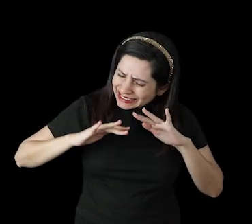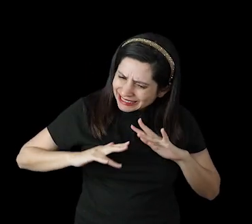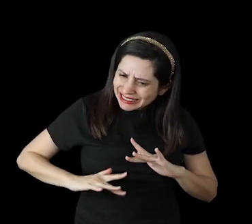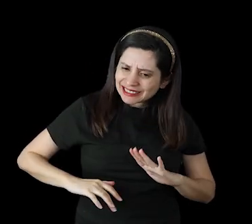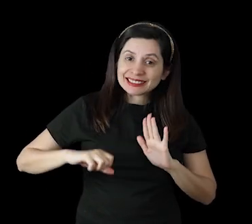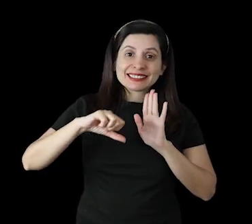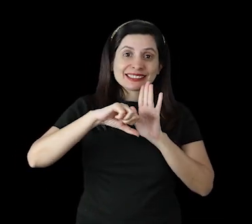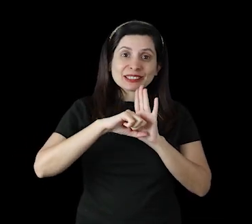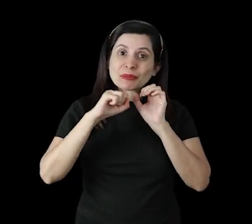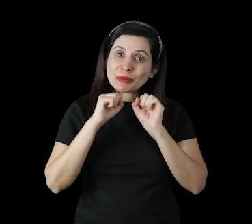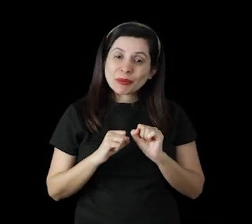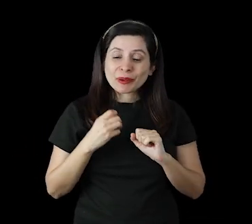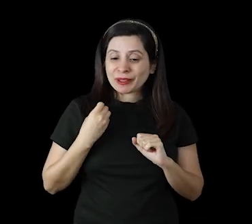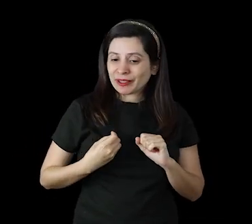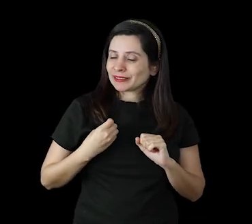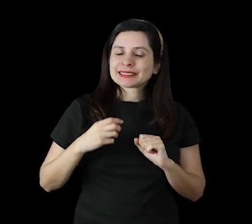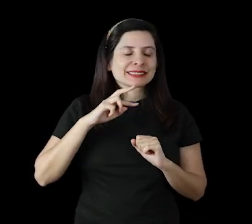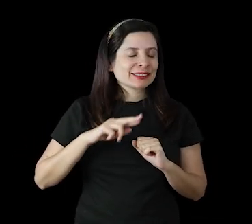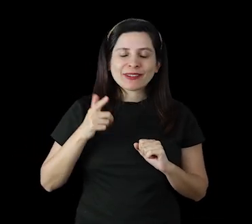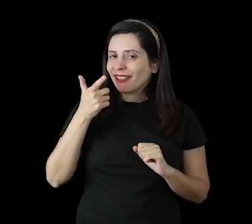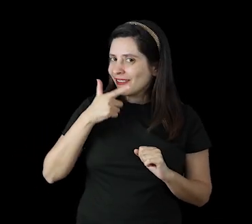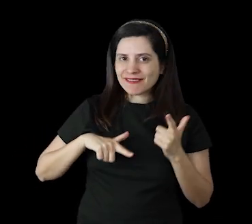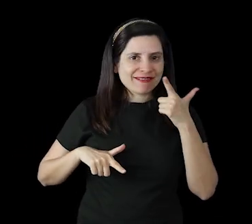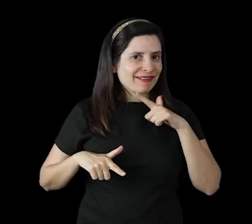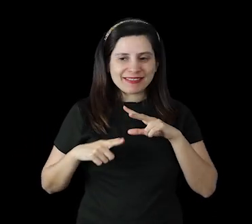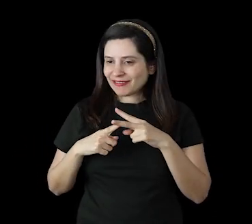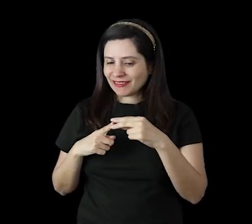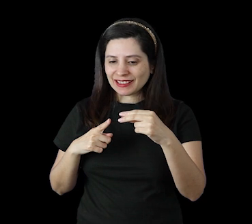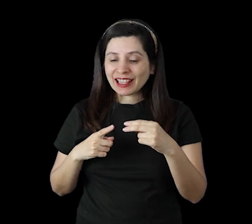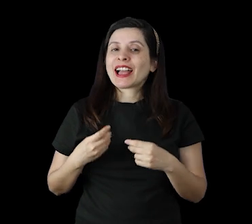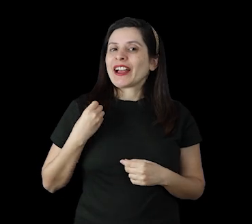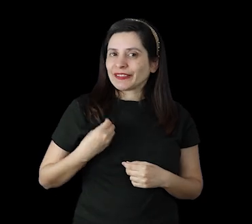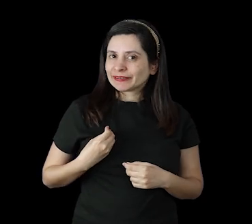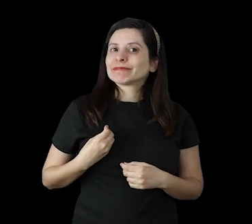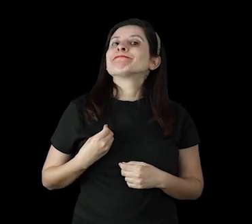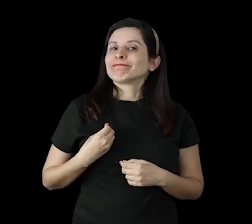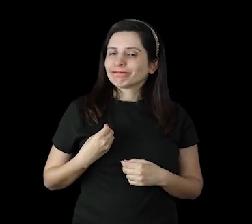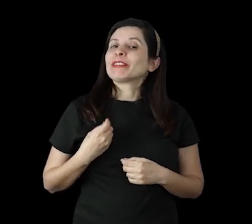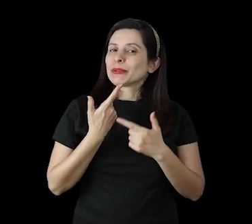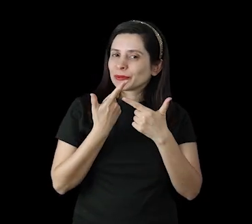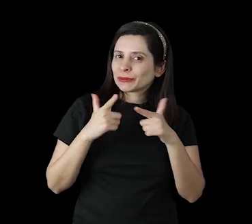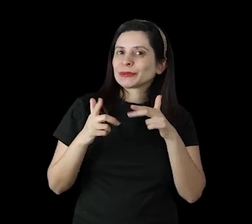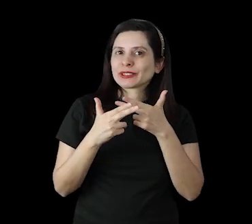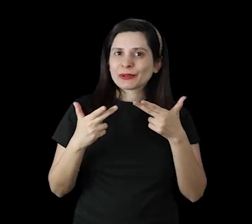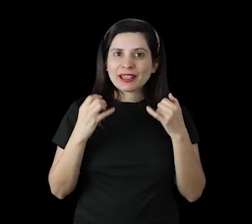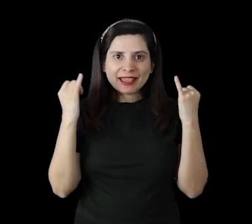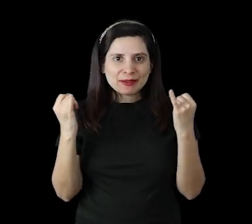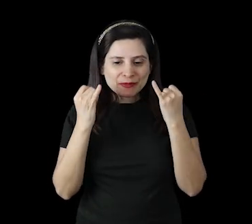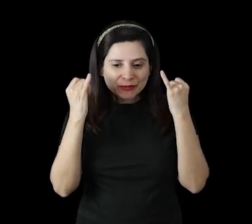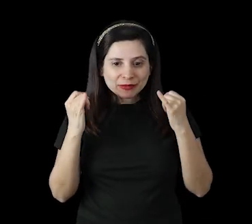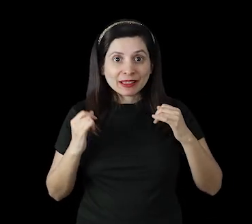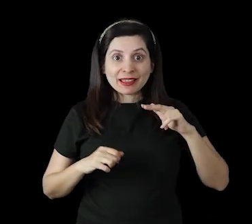está percebendo que talvez a vida não seja sobre ganhar, que a vida seja sobre outra coisa, né. E aí é muito importante que